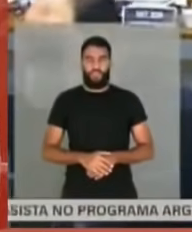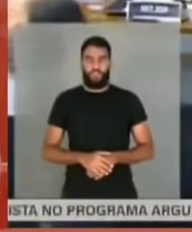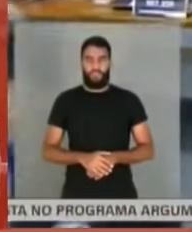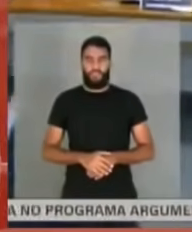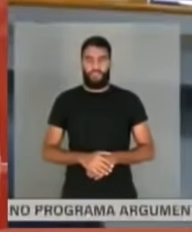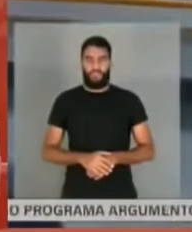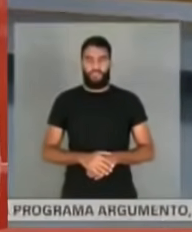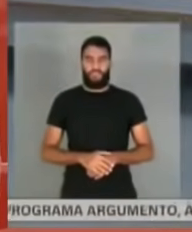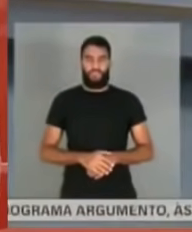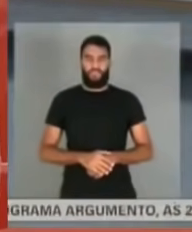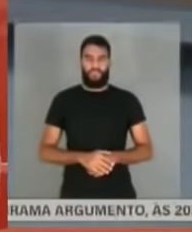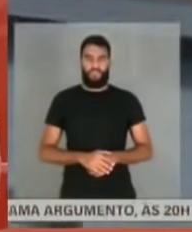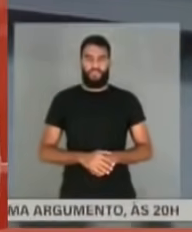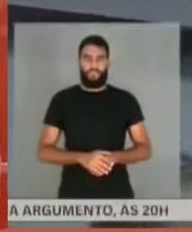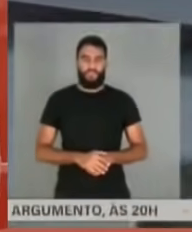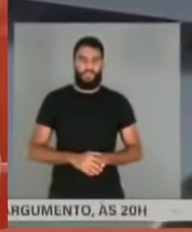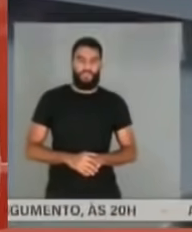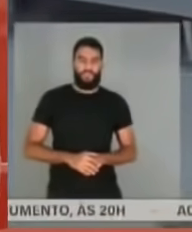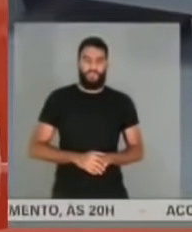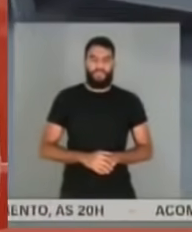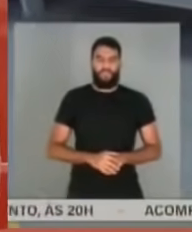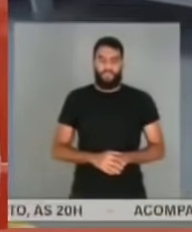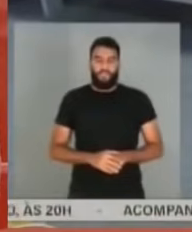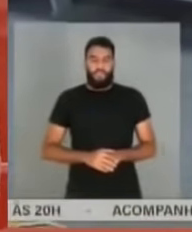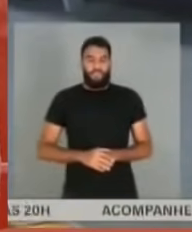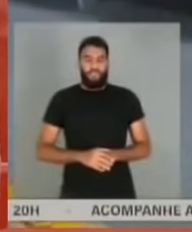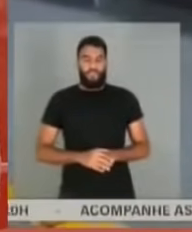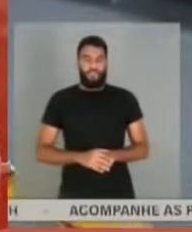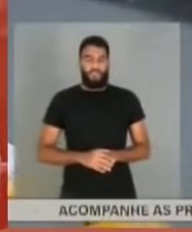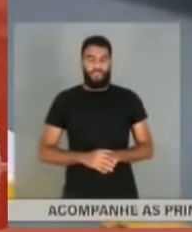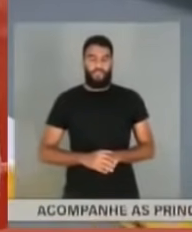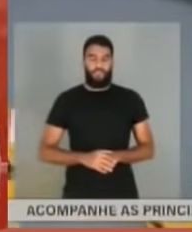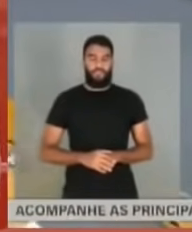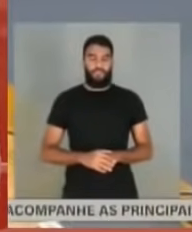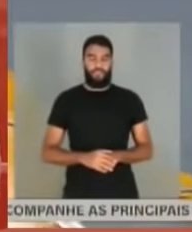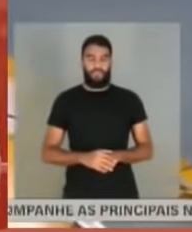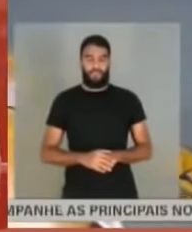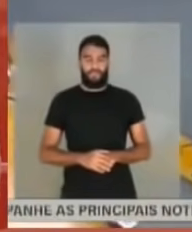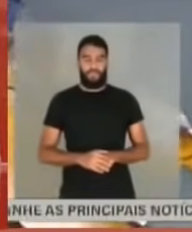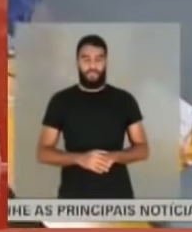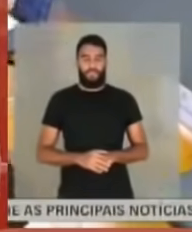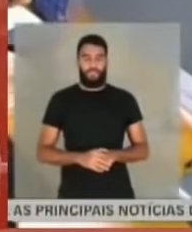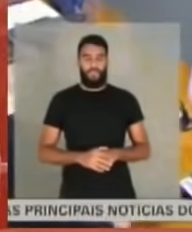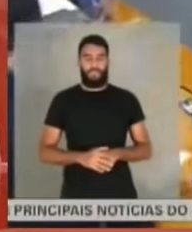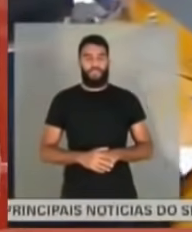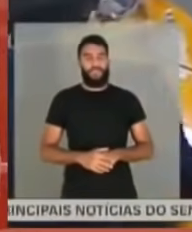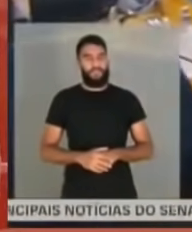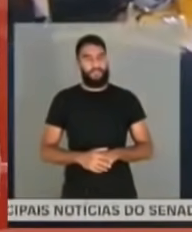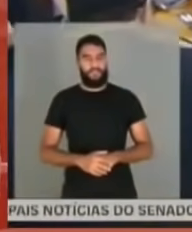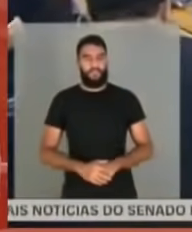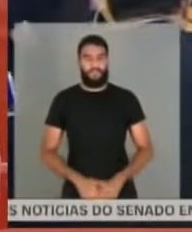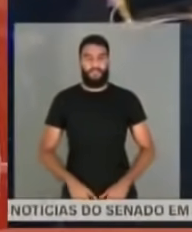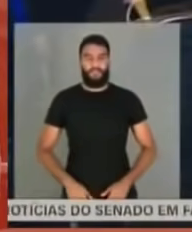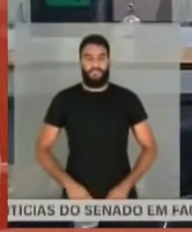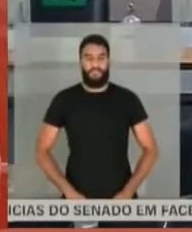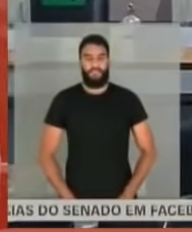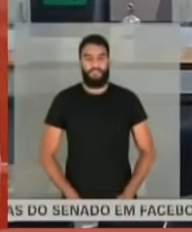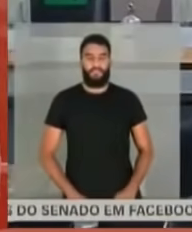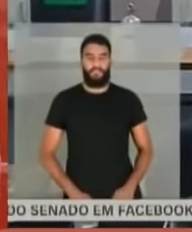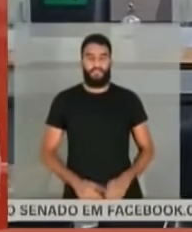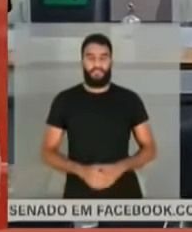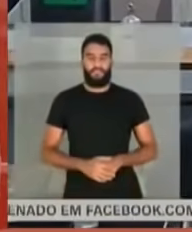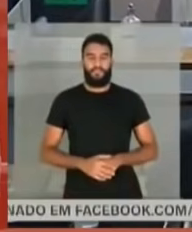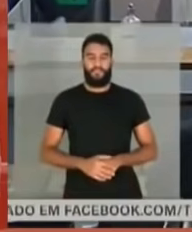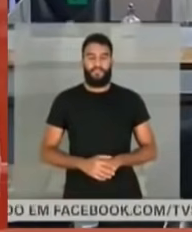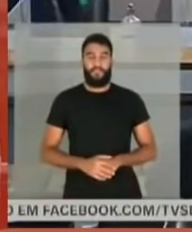generalizada dos oficiais que foram postos em cargos de comando no governo, em ministérios,